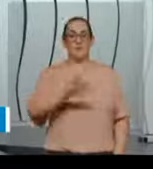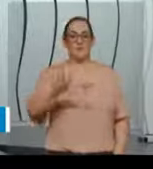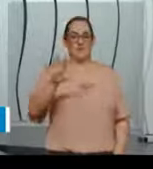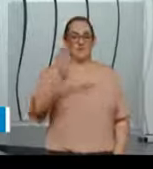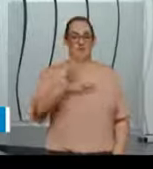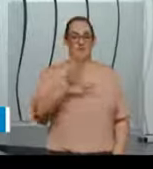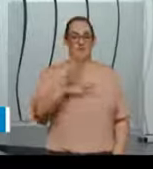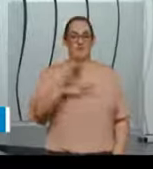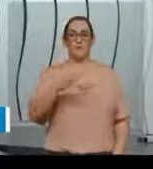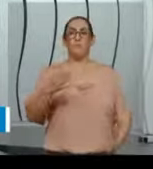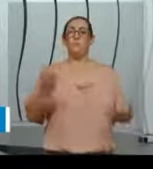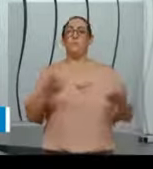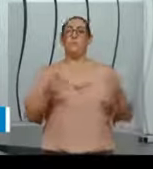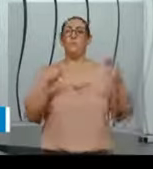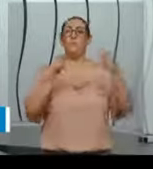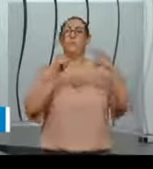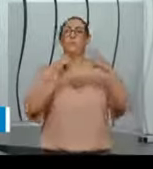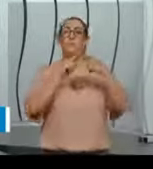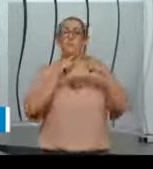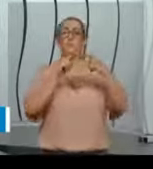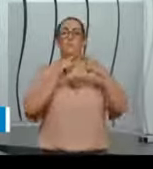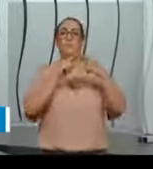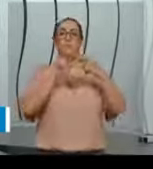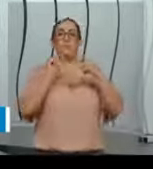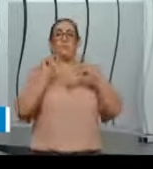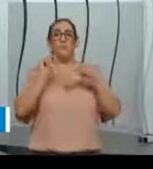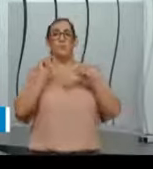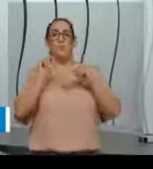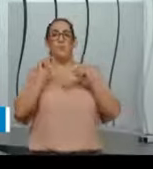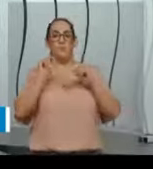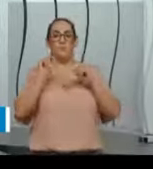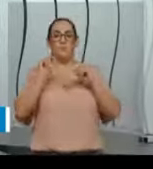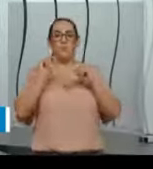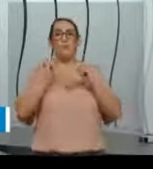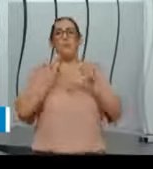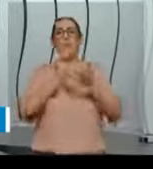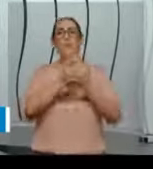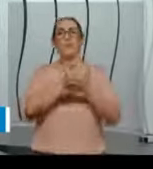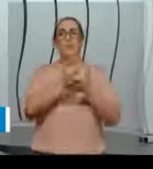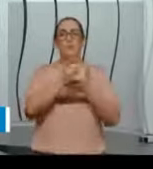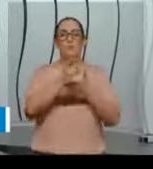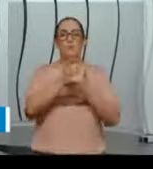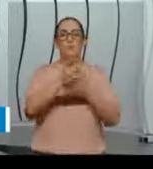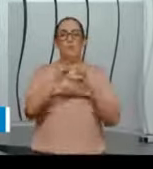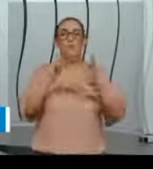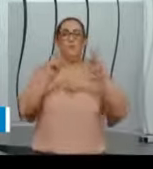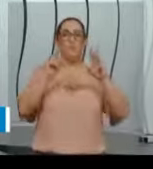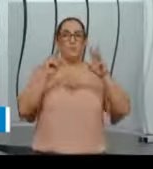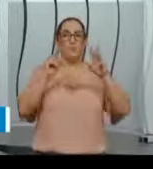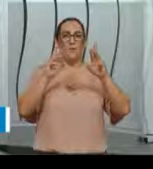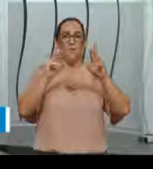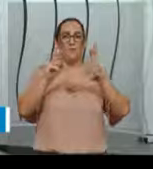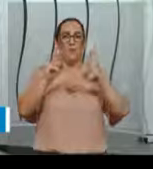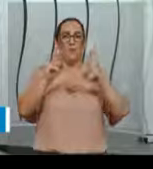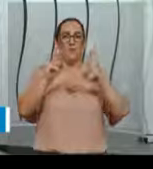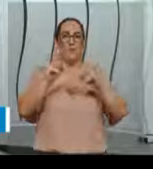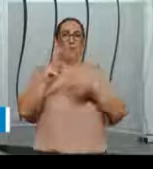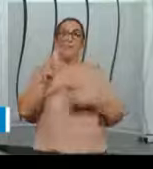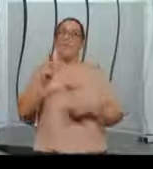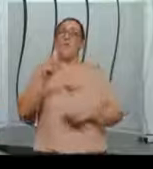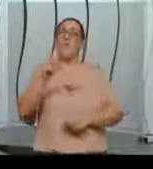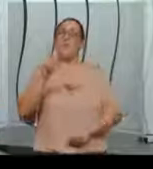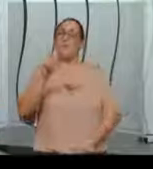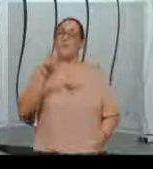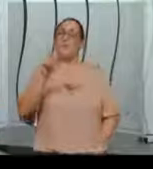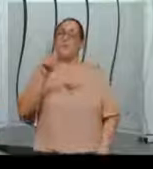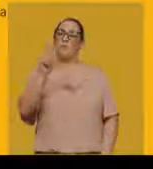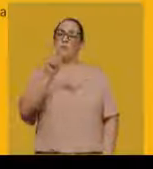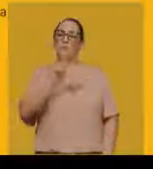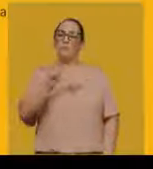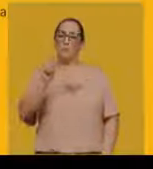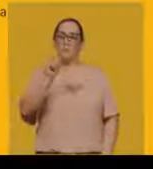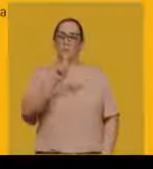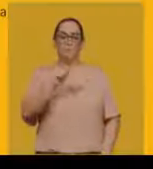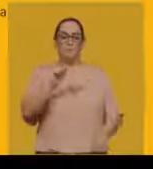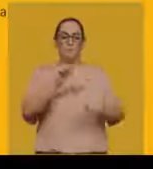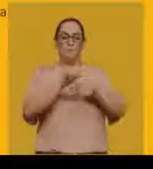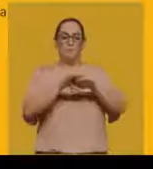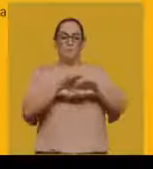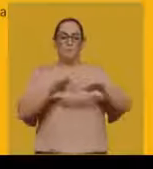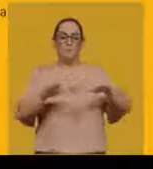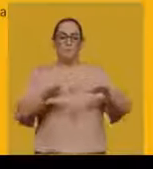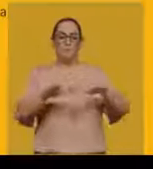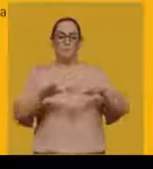da aula de hoje, nós teremos então continuar a diferença entre uma geometria plana e uma geometria espacial,